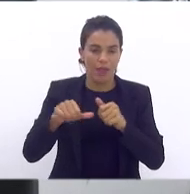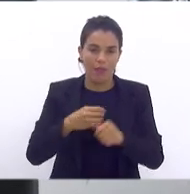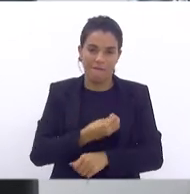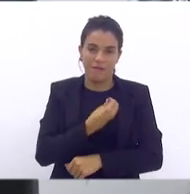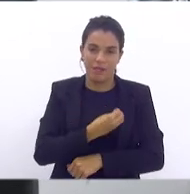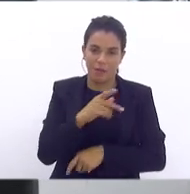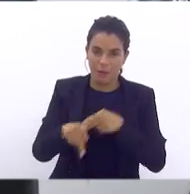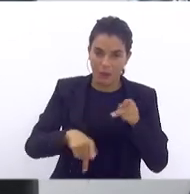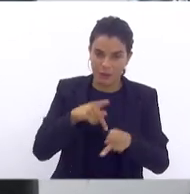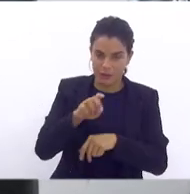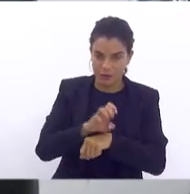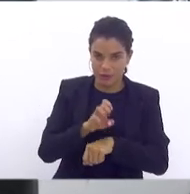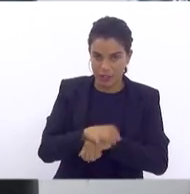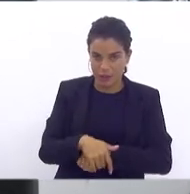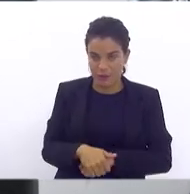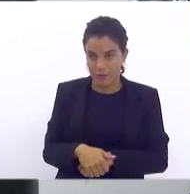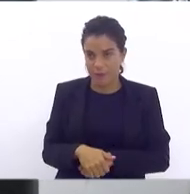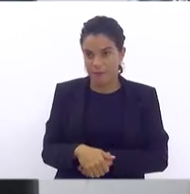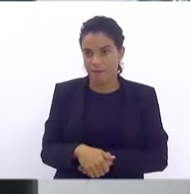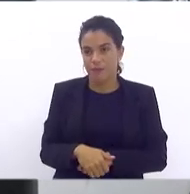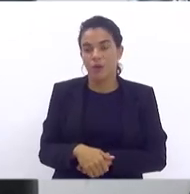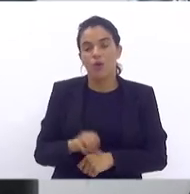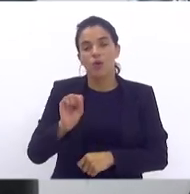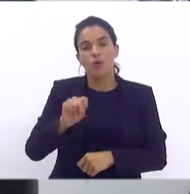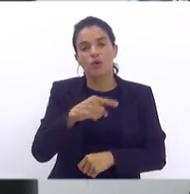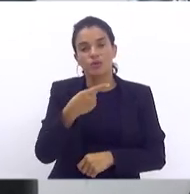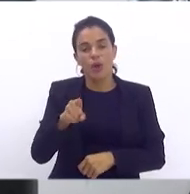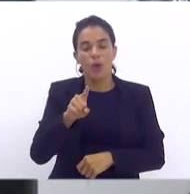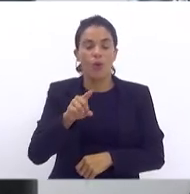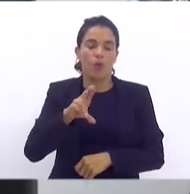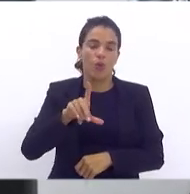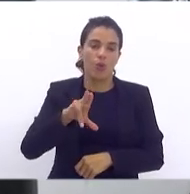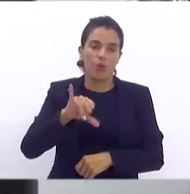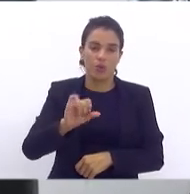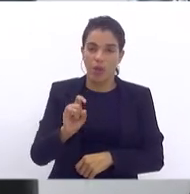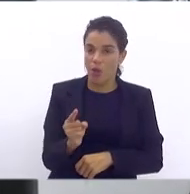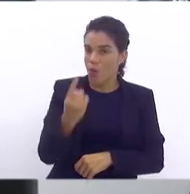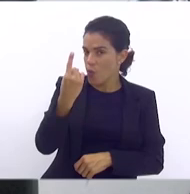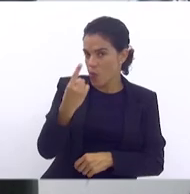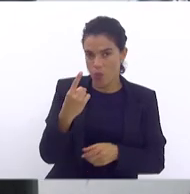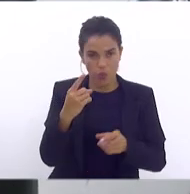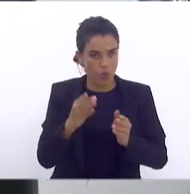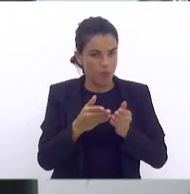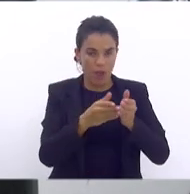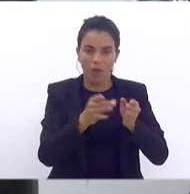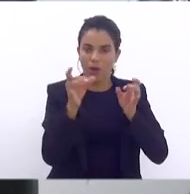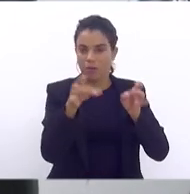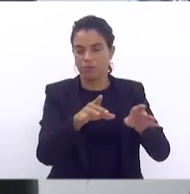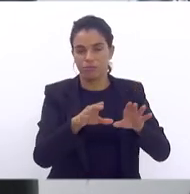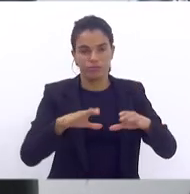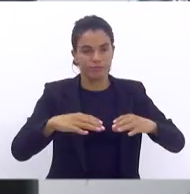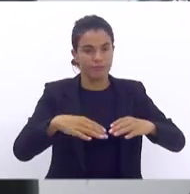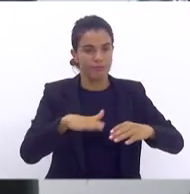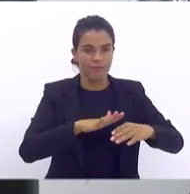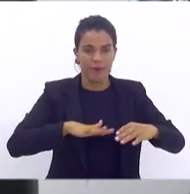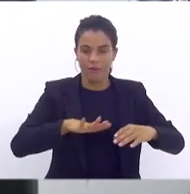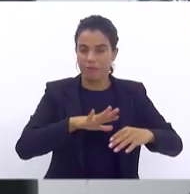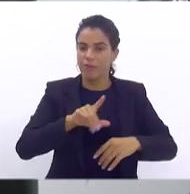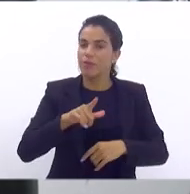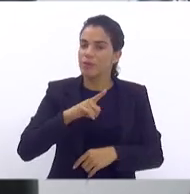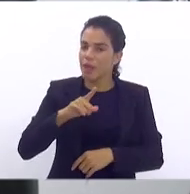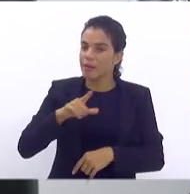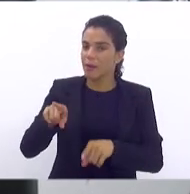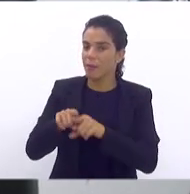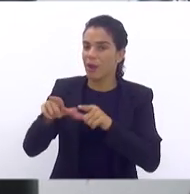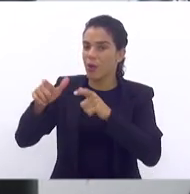do nosso Estado. Como dissemos, São Luís não é o único navio abandonado na Baía de Guanabara. Infelizmente, temos o nosso cartão